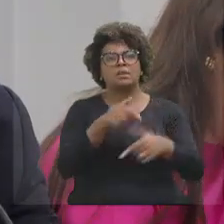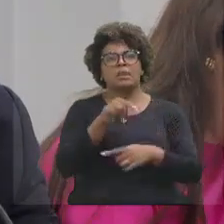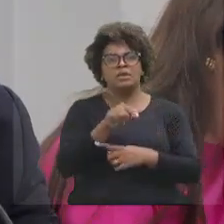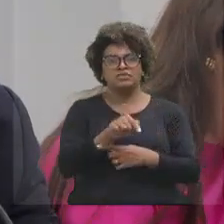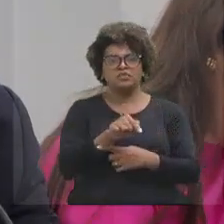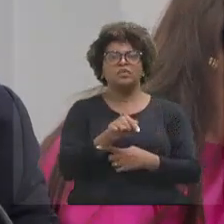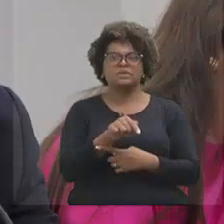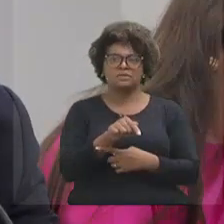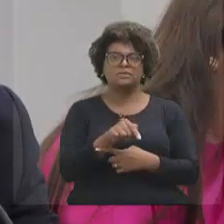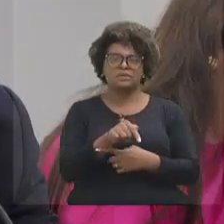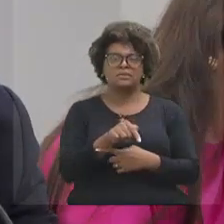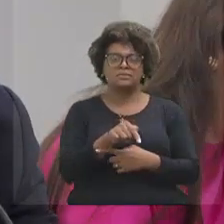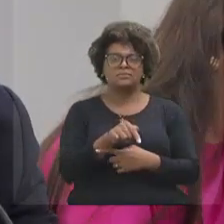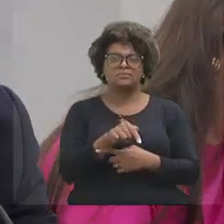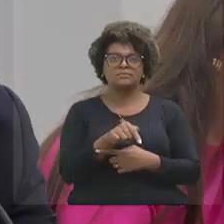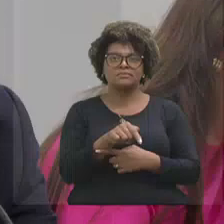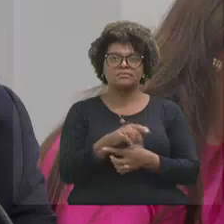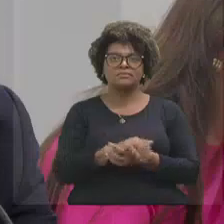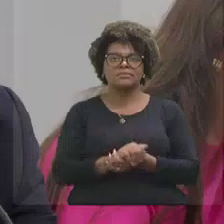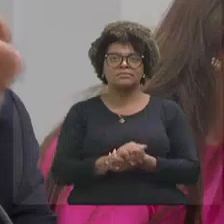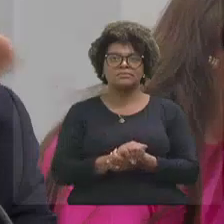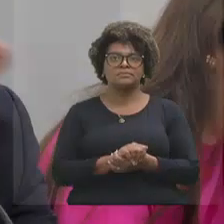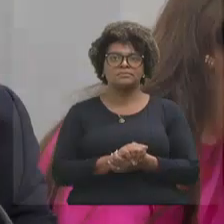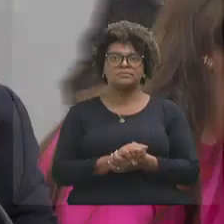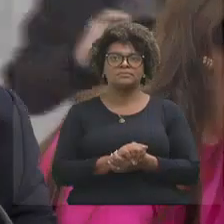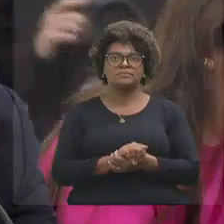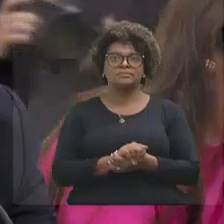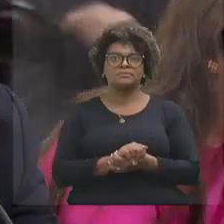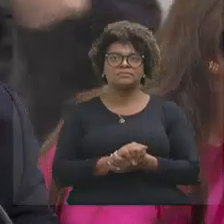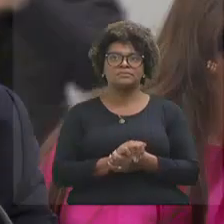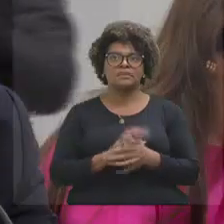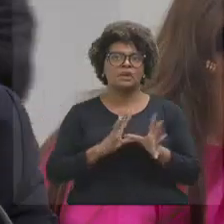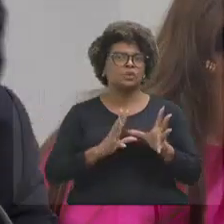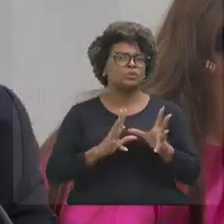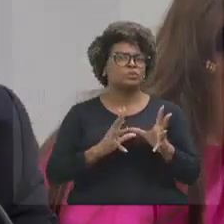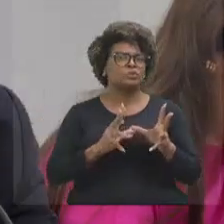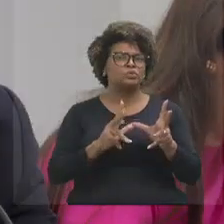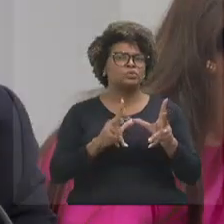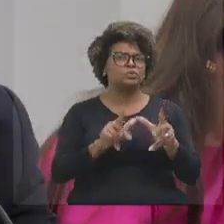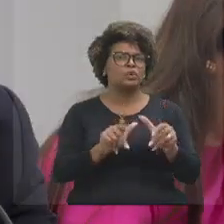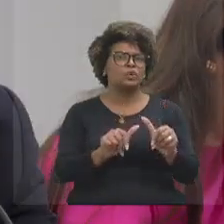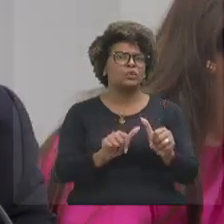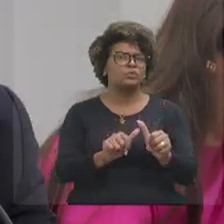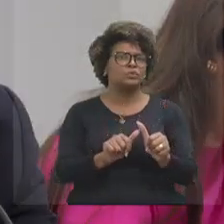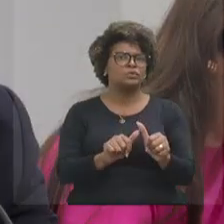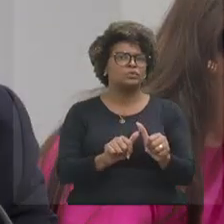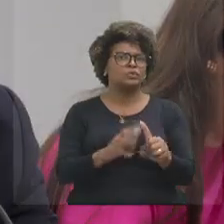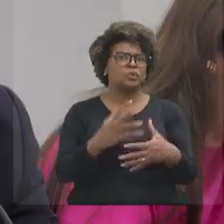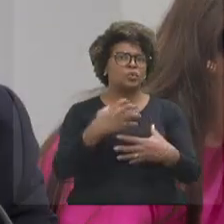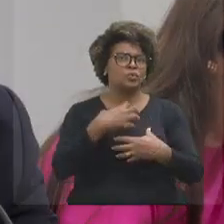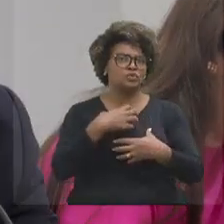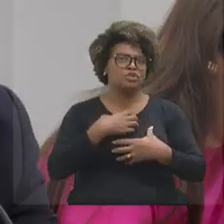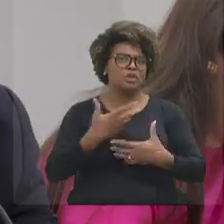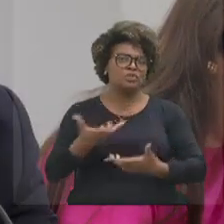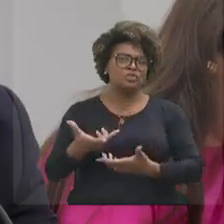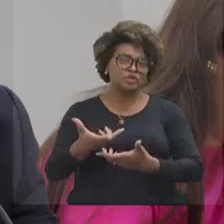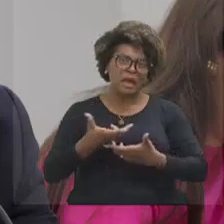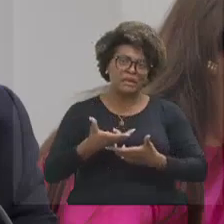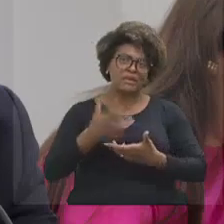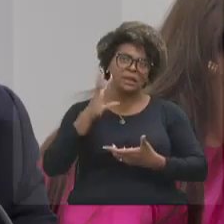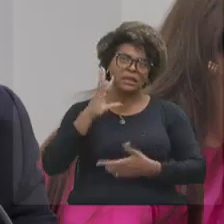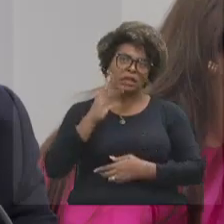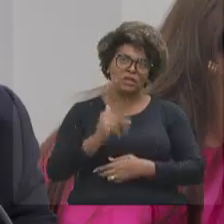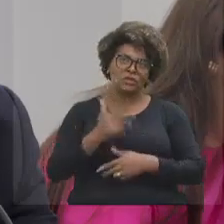de uma forma geral na Secretaria de Saúde como é que muda a forma que de atender e de